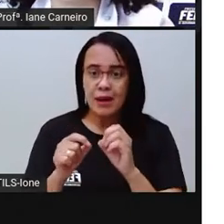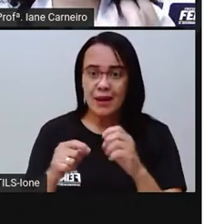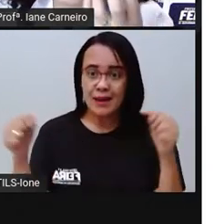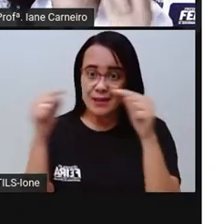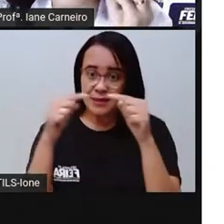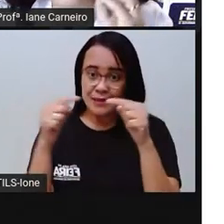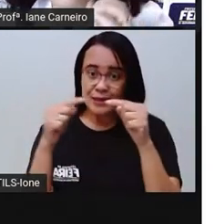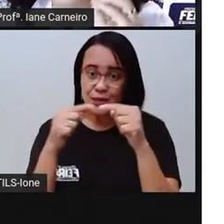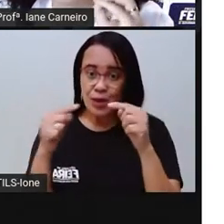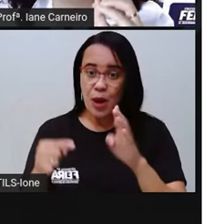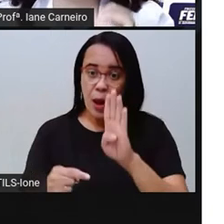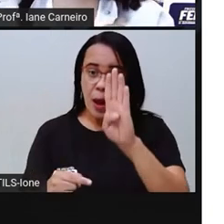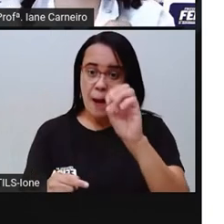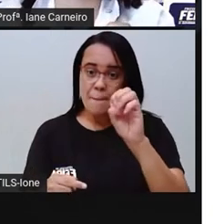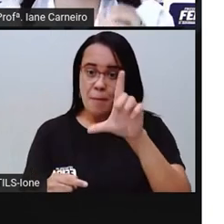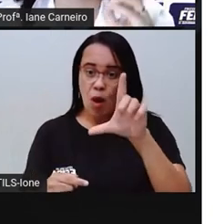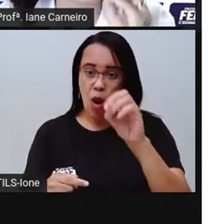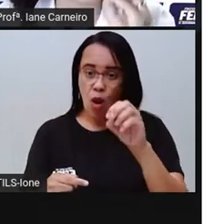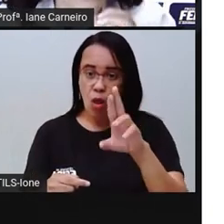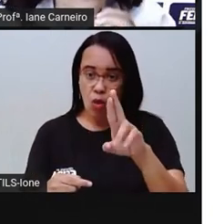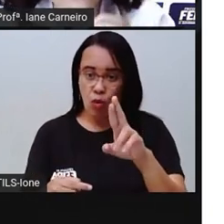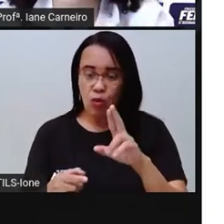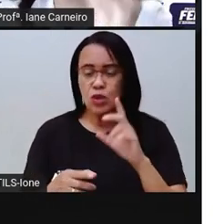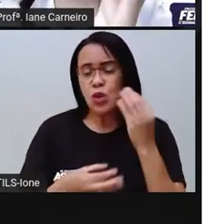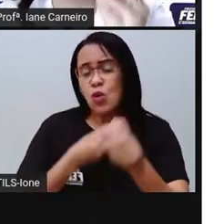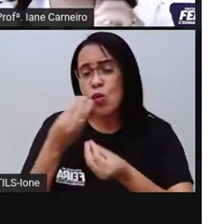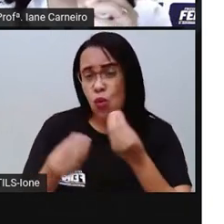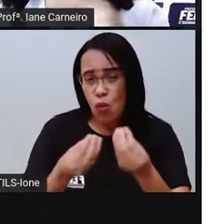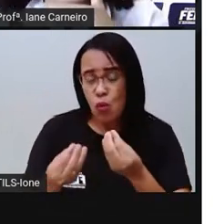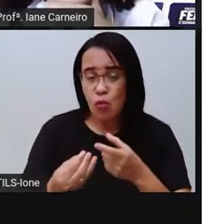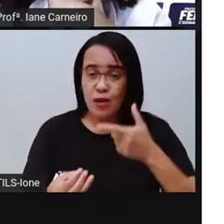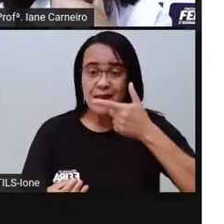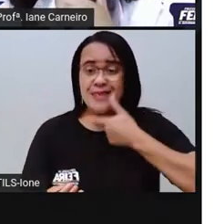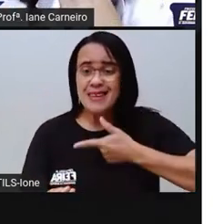fungo que adora principalmente queijos,